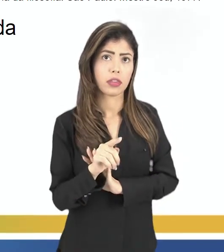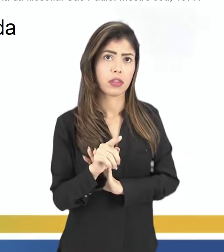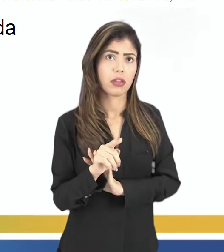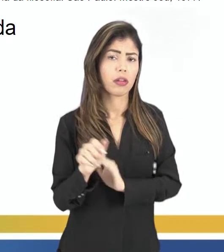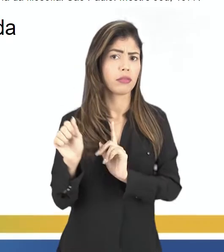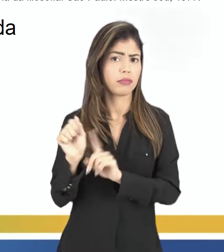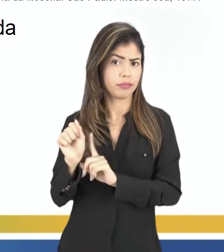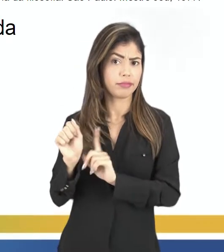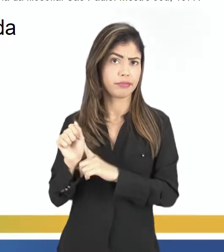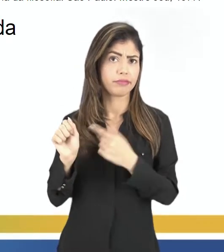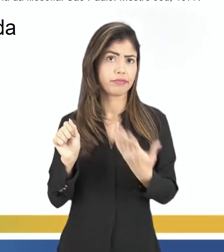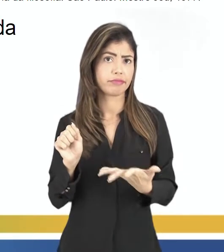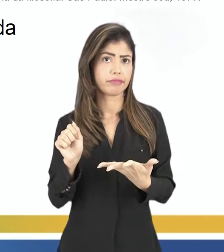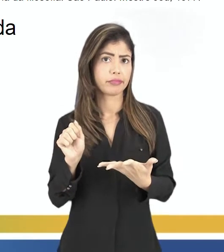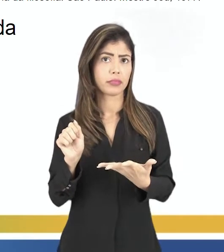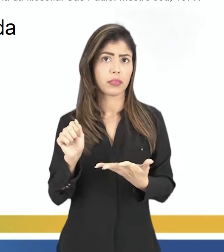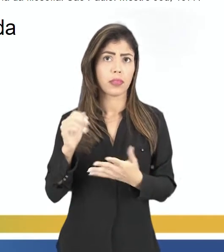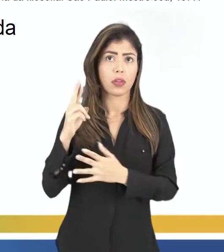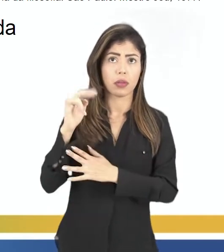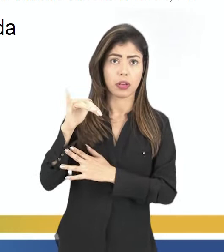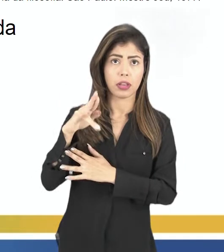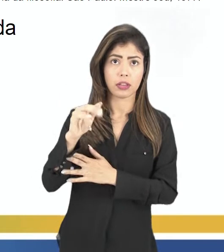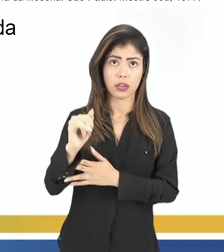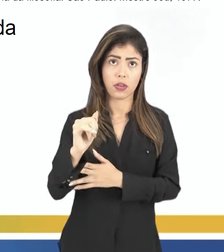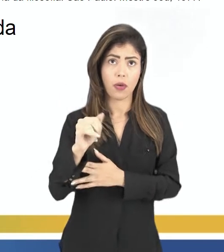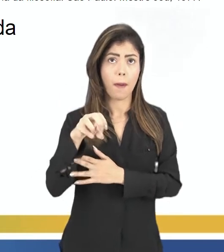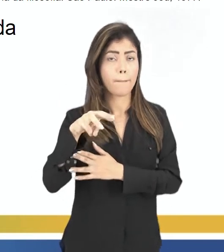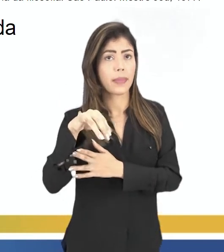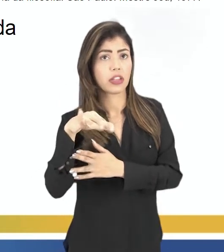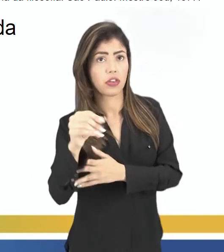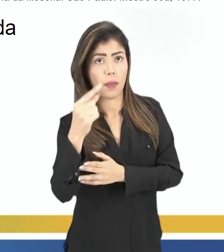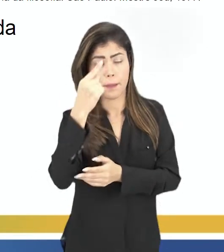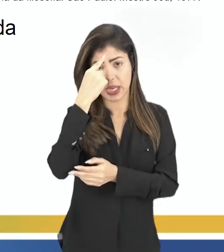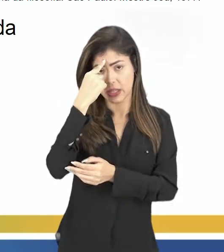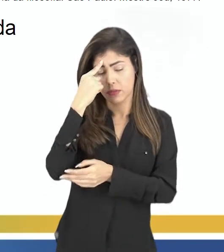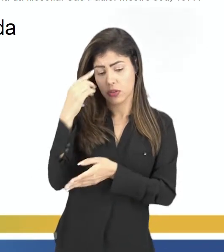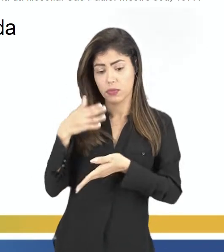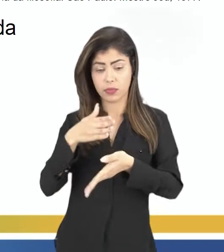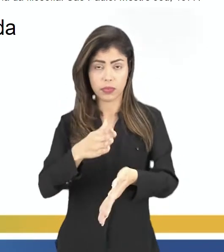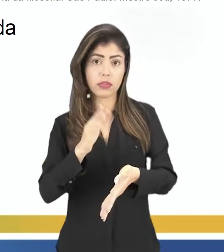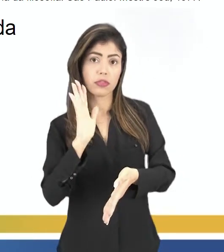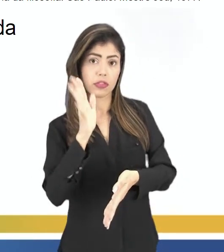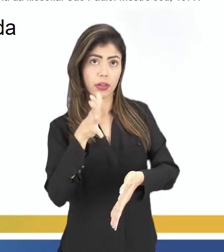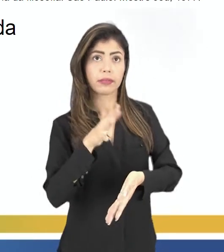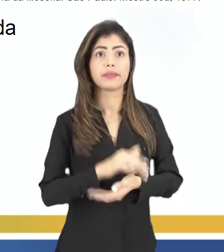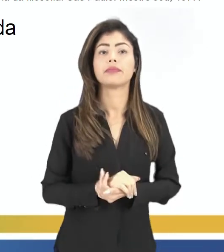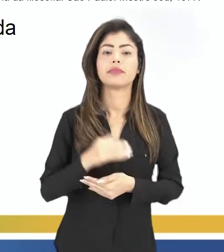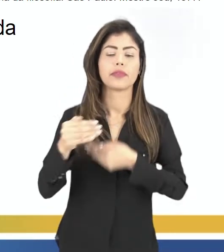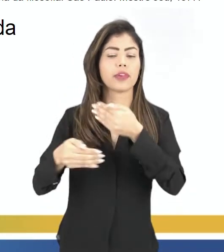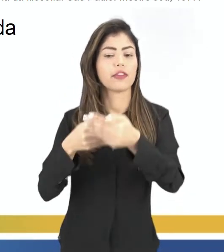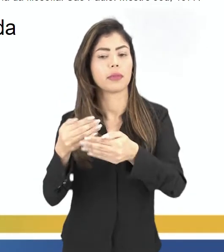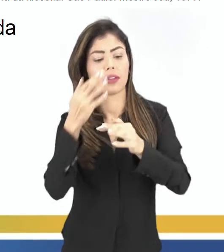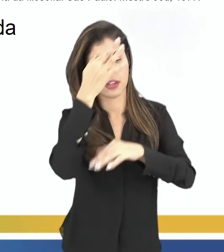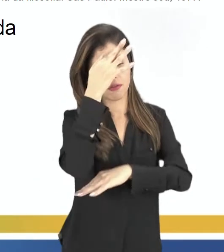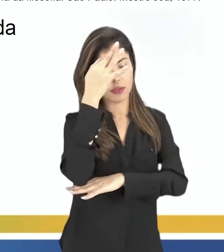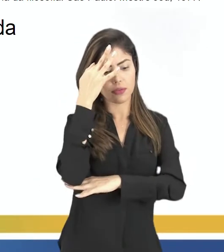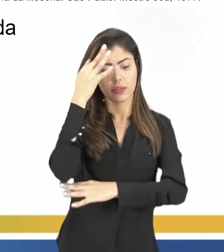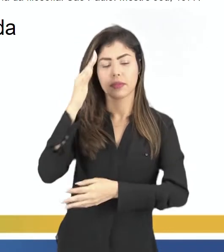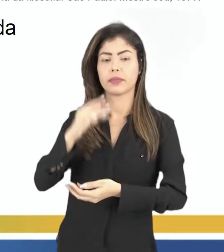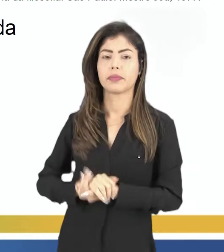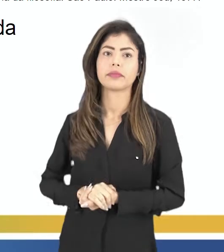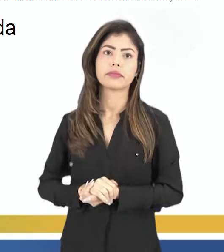descarta A, porque estamos já na filosofia clássica grega, já houve a passagem do pensamento mítico já para o desenvolvimento da